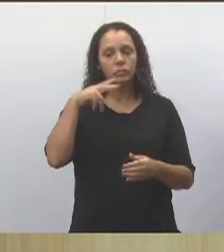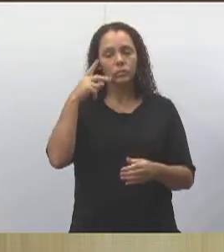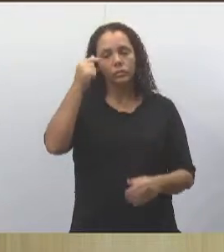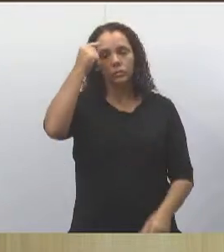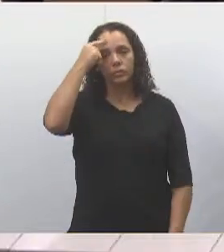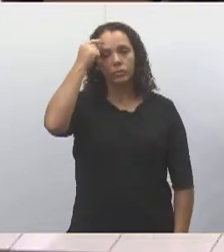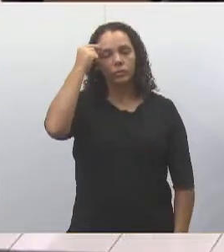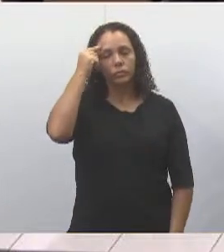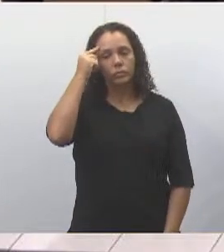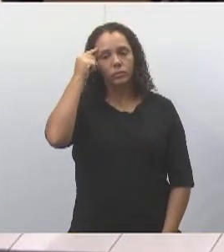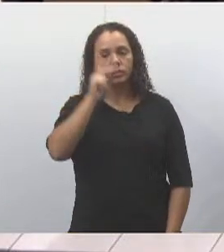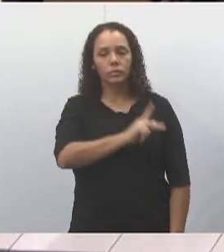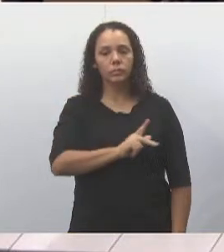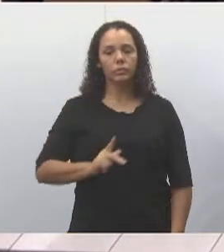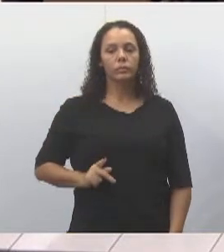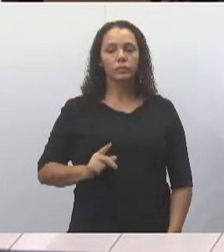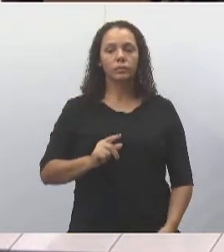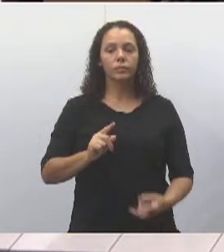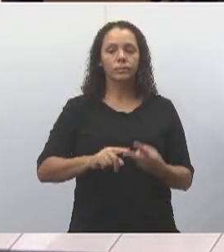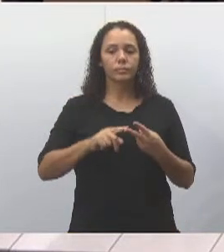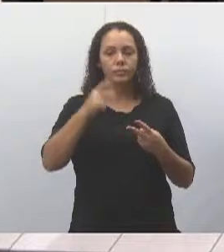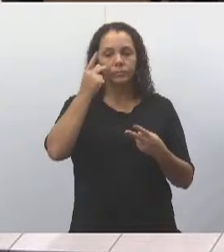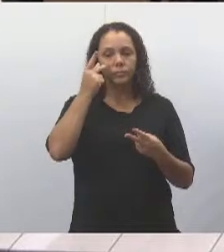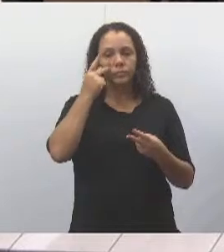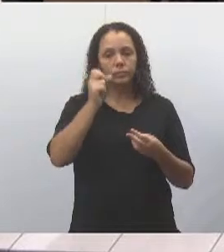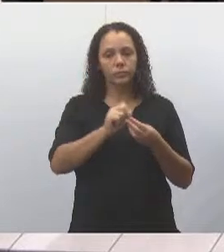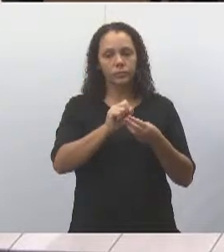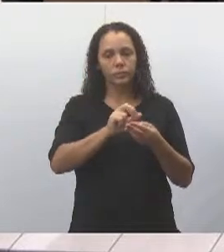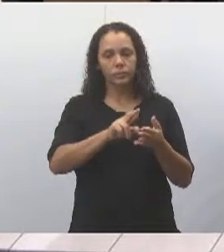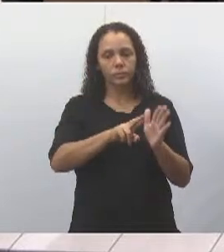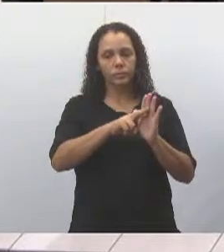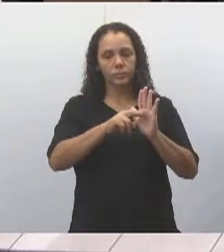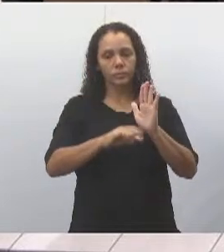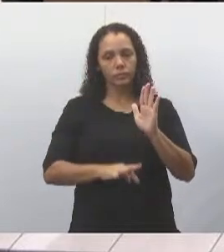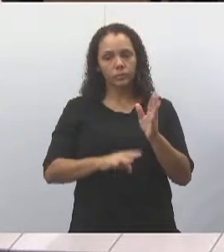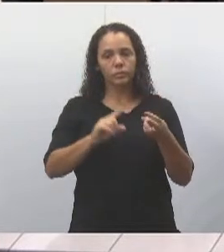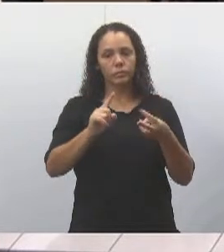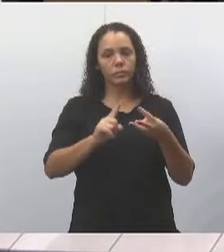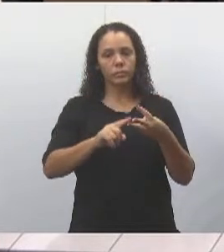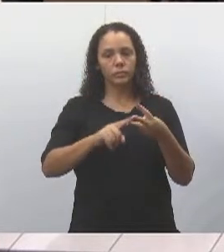Sasaki, presidente, Paulino dos Condutores, relator, e Luiz Flávio, membro.